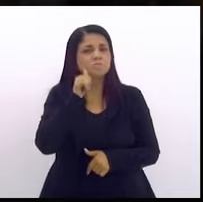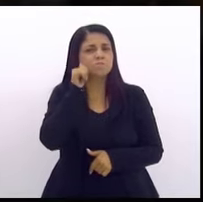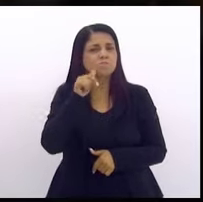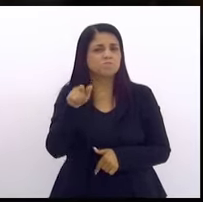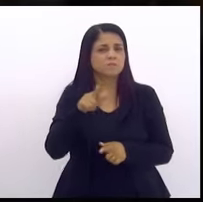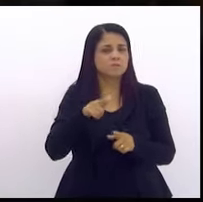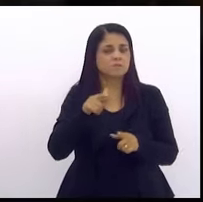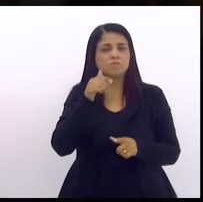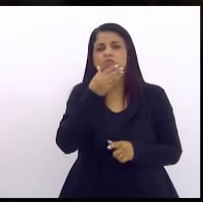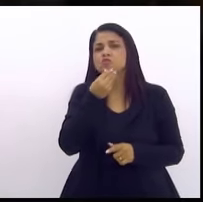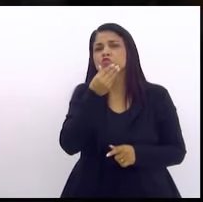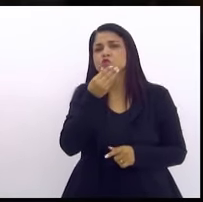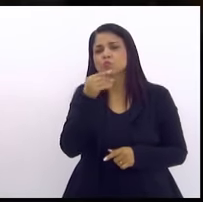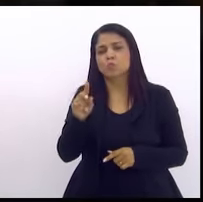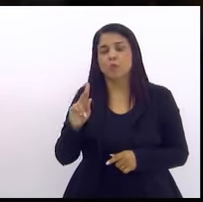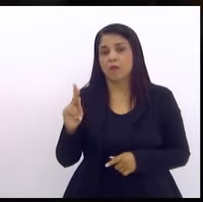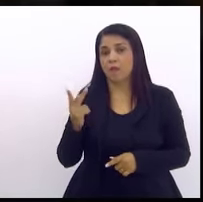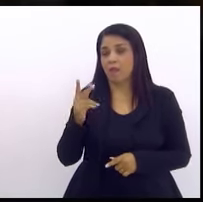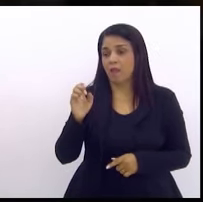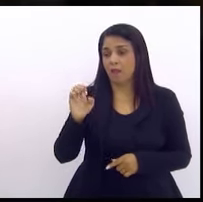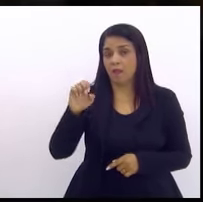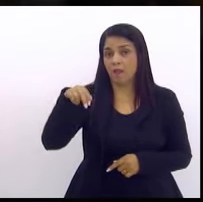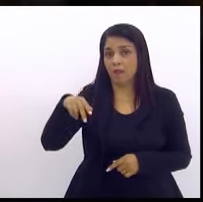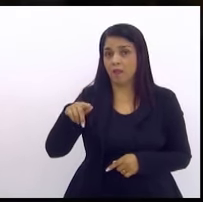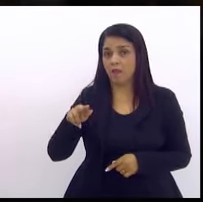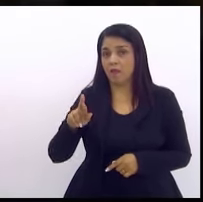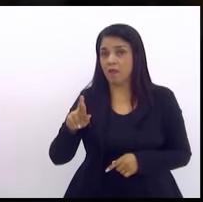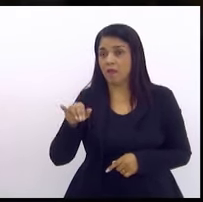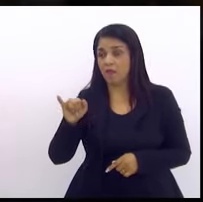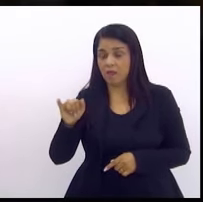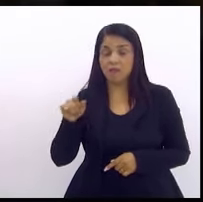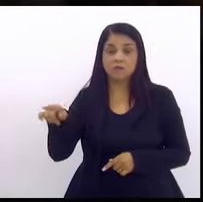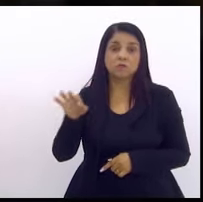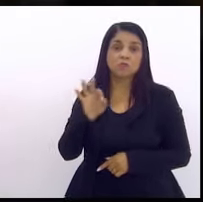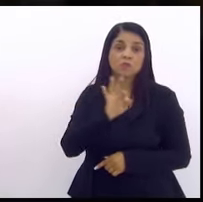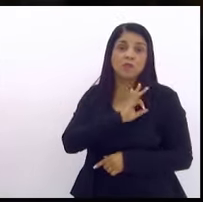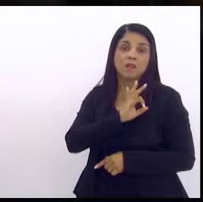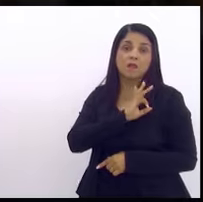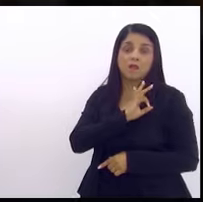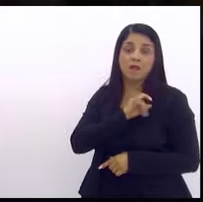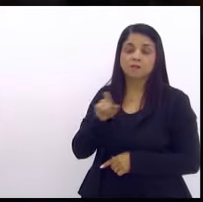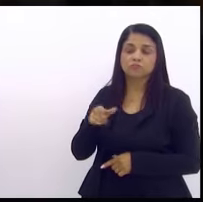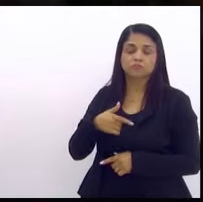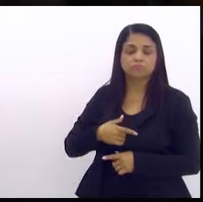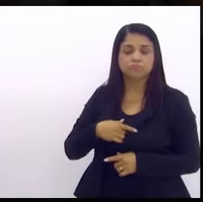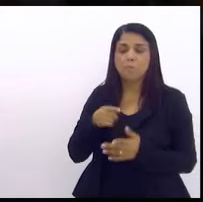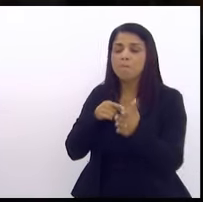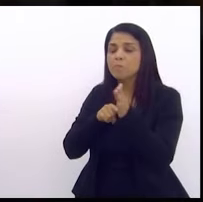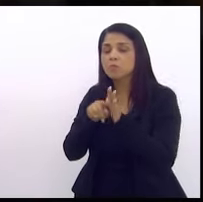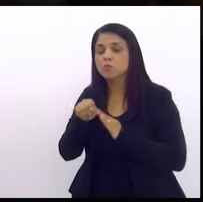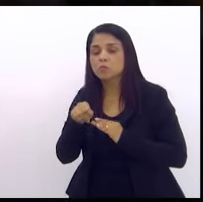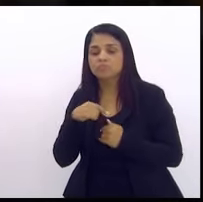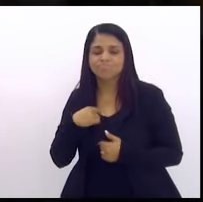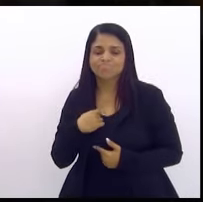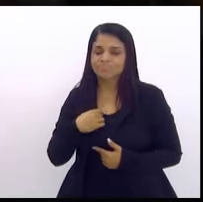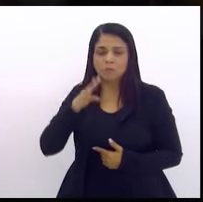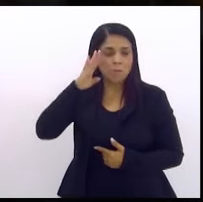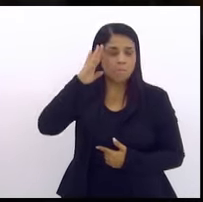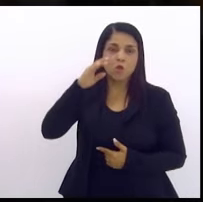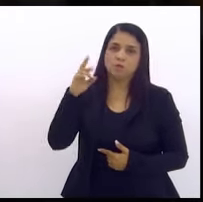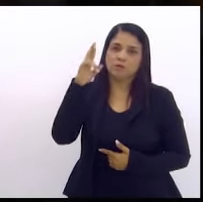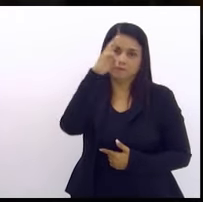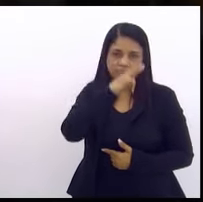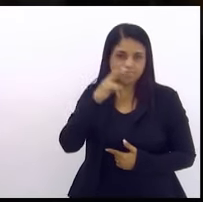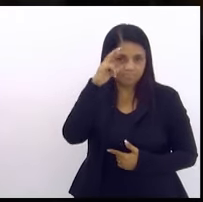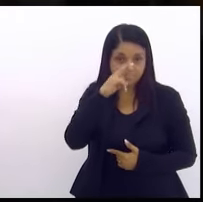criança, o menino Henri. Toda vez que o delegado era perguntado, ele dizia: não temos prioridade de investigação porque tem uma